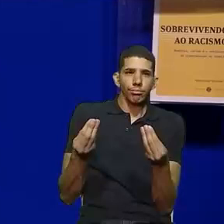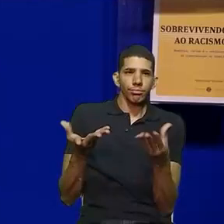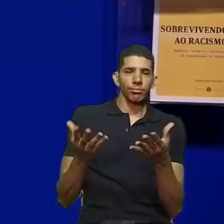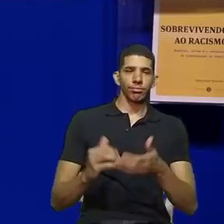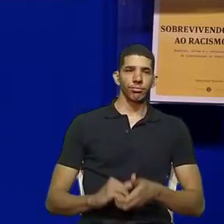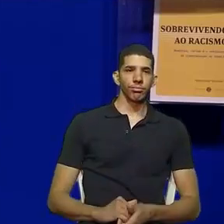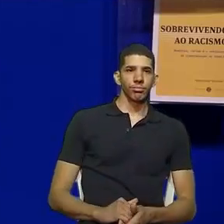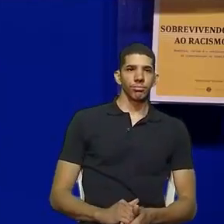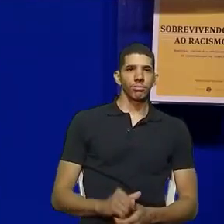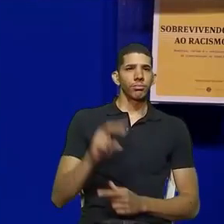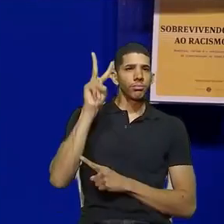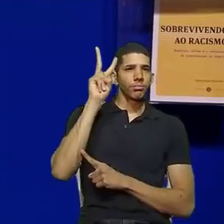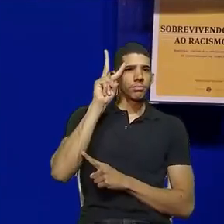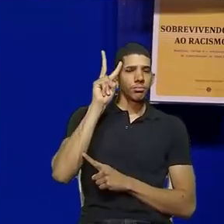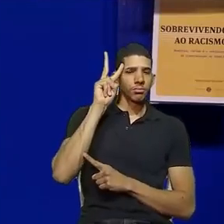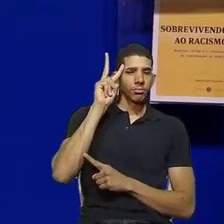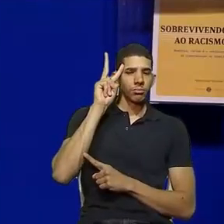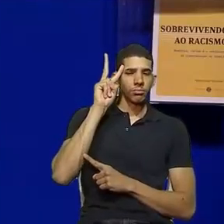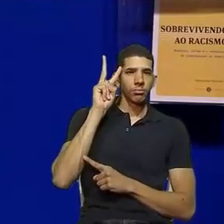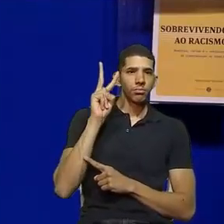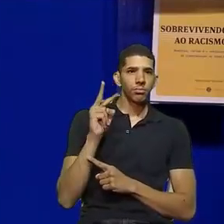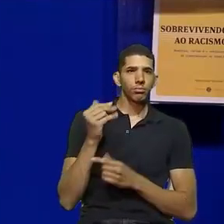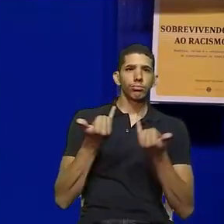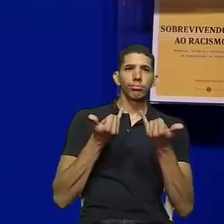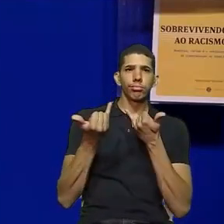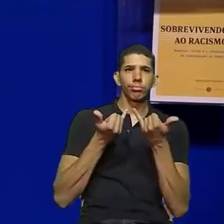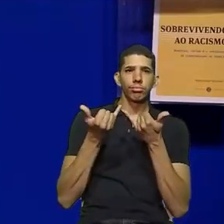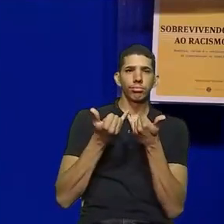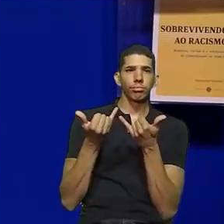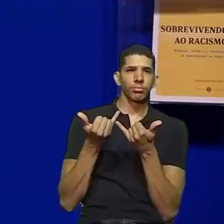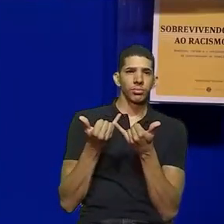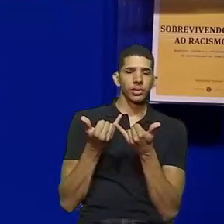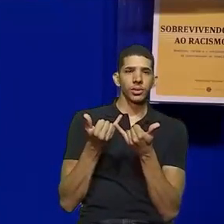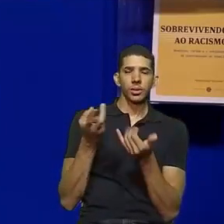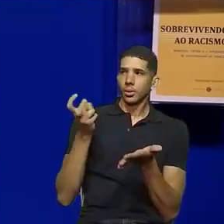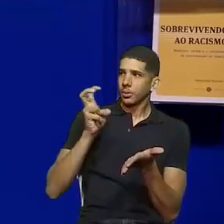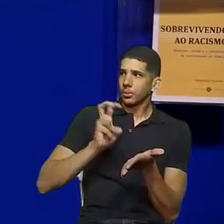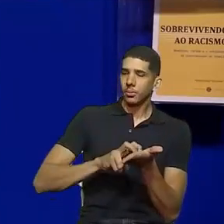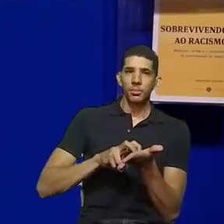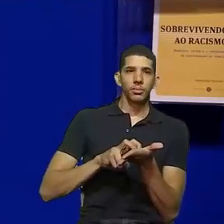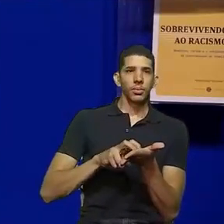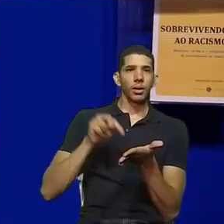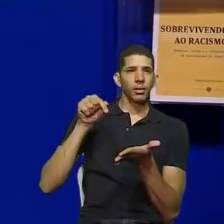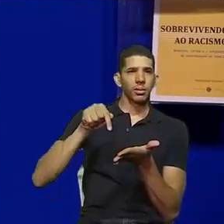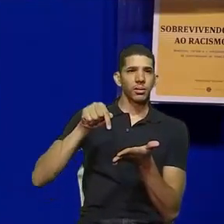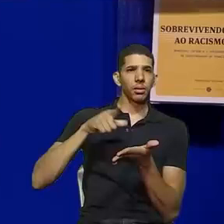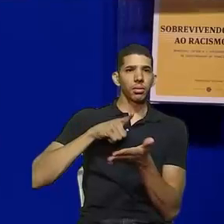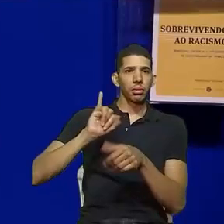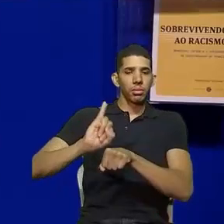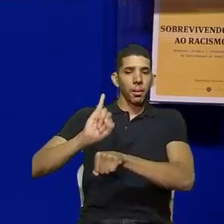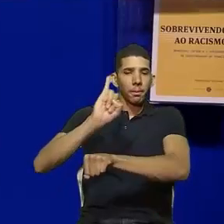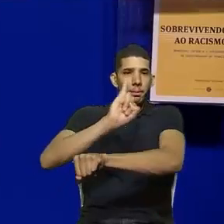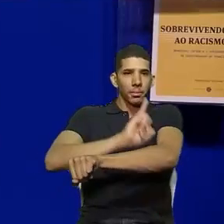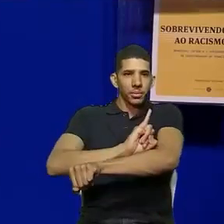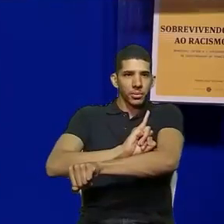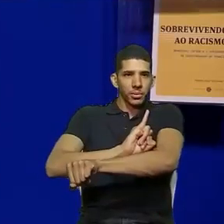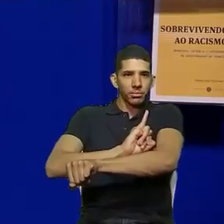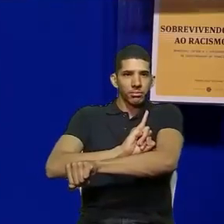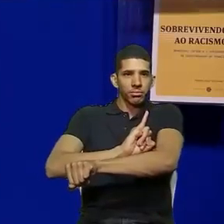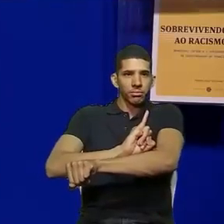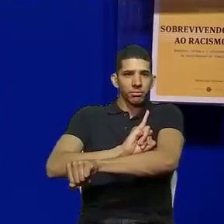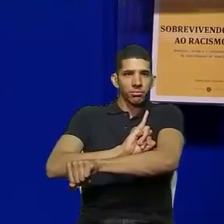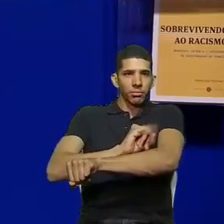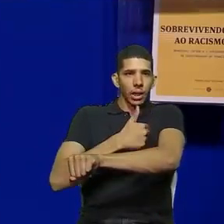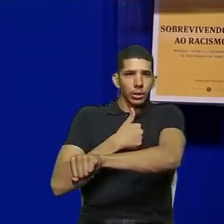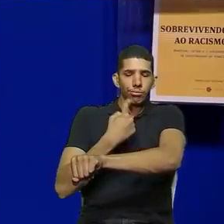Lembrando aqui de suas palavras naquela manhã, de Itabira. Não andamos só, estamos